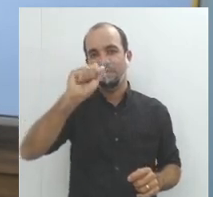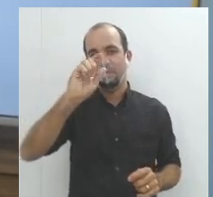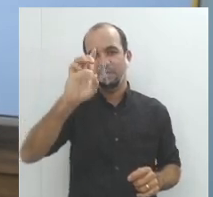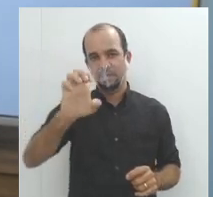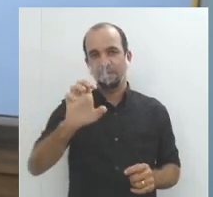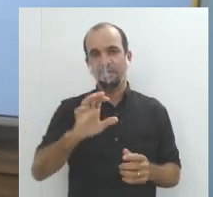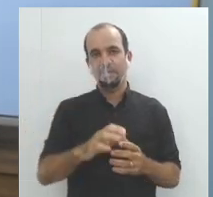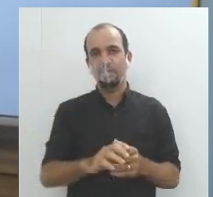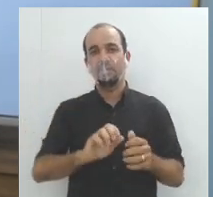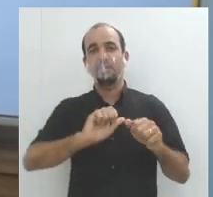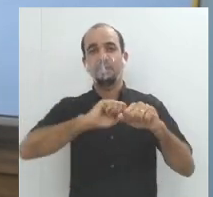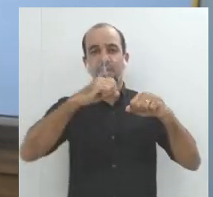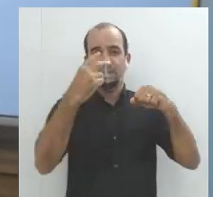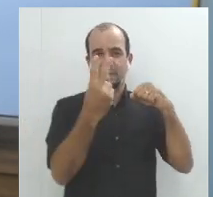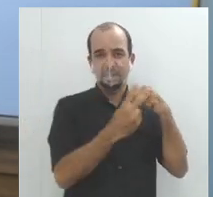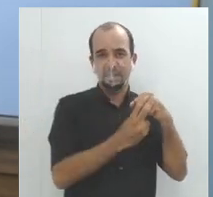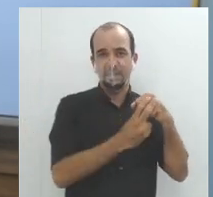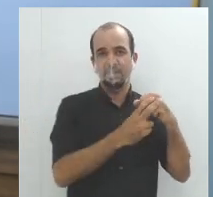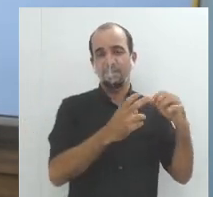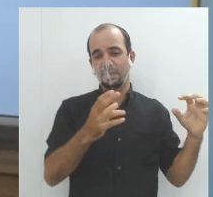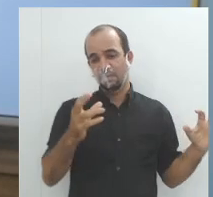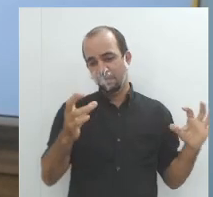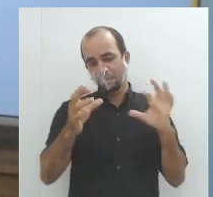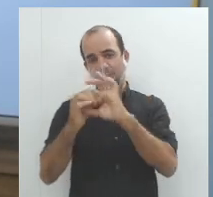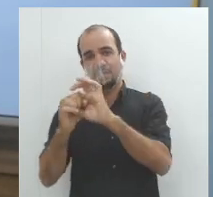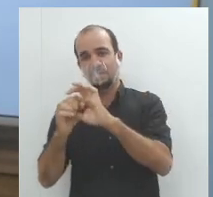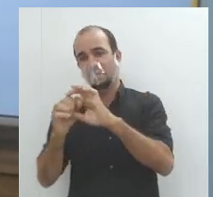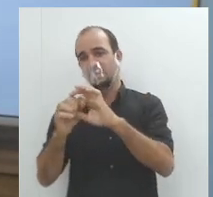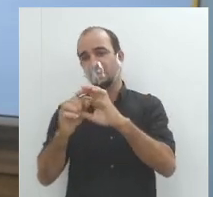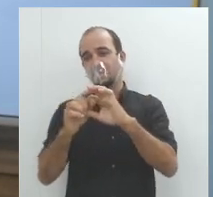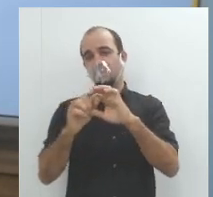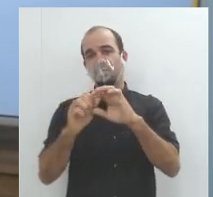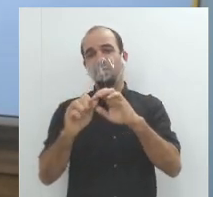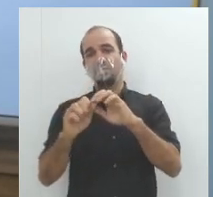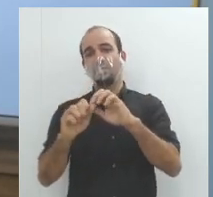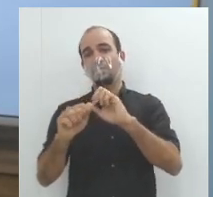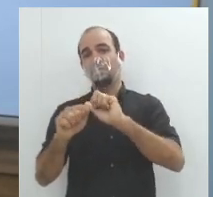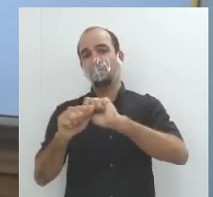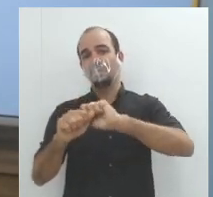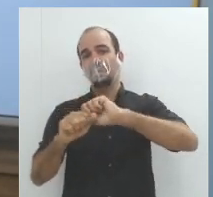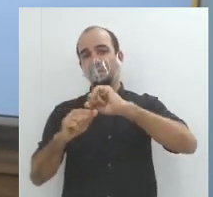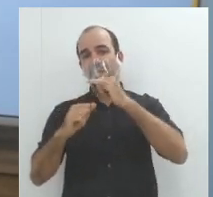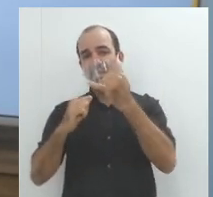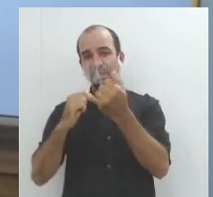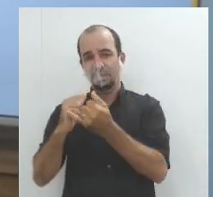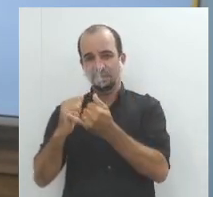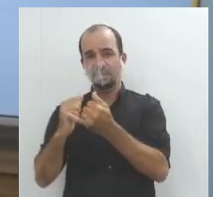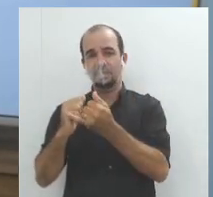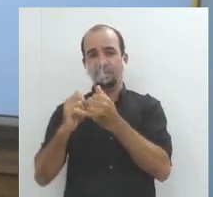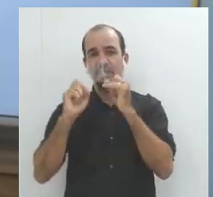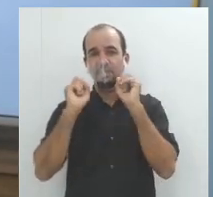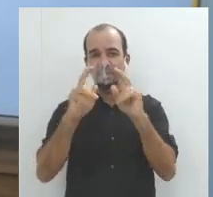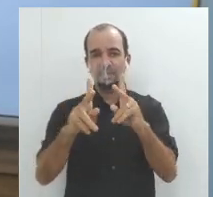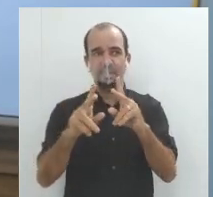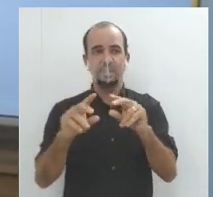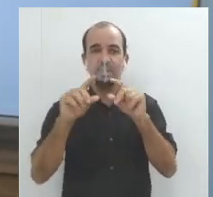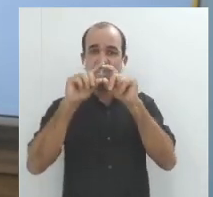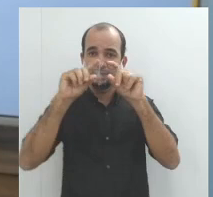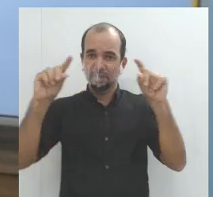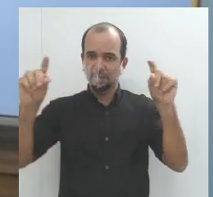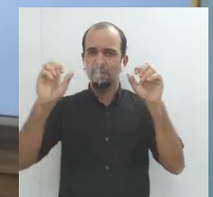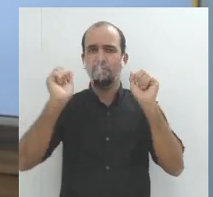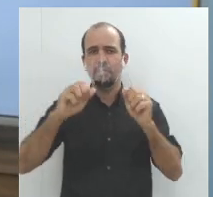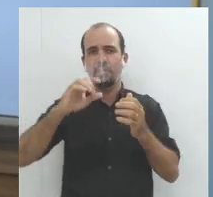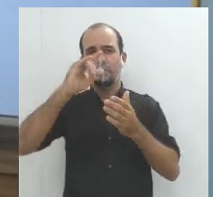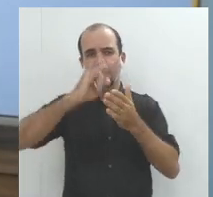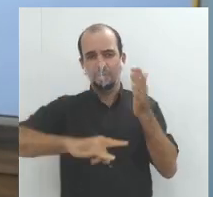circunstancializando um adjetivo, tá certo? Então, deixa eu colocar aqui a setinha, anota aí, faz bem bonitinho aí no teu